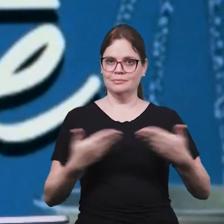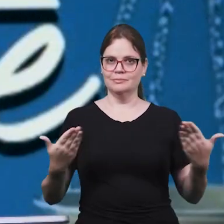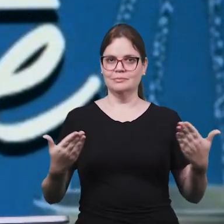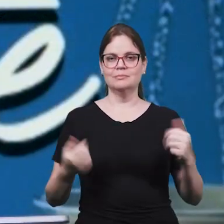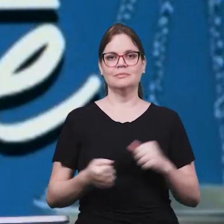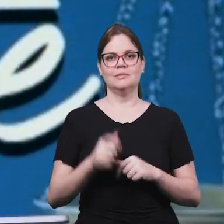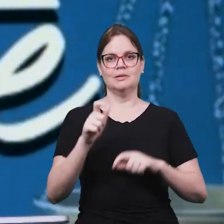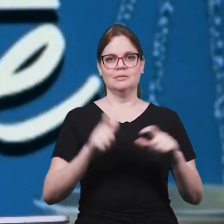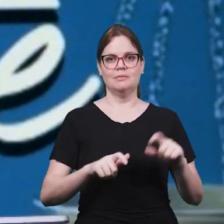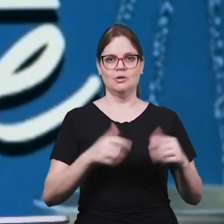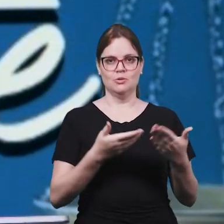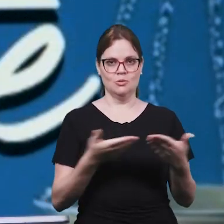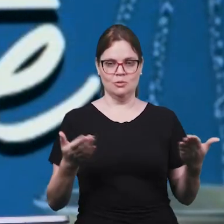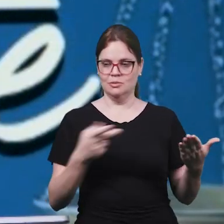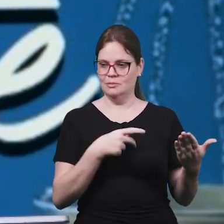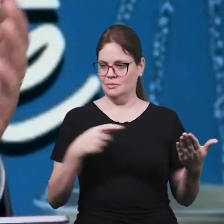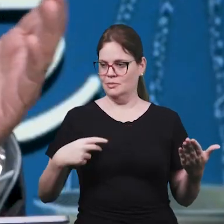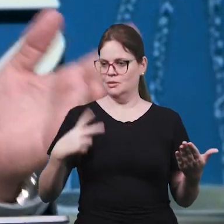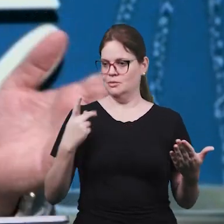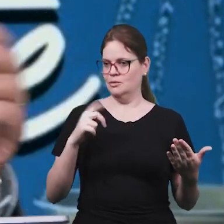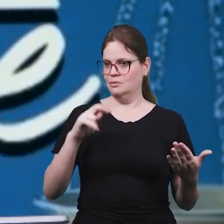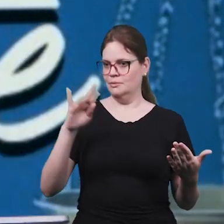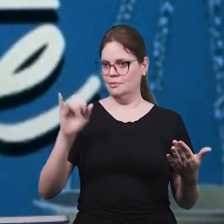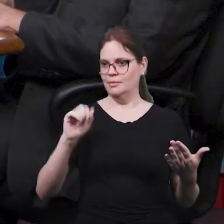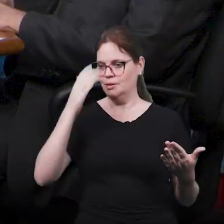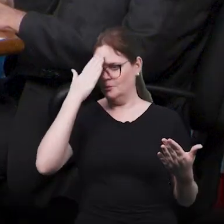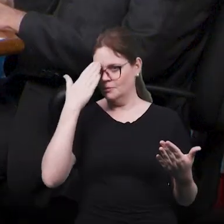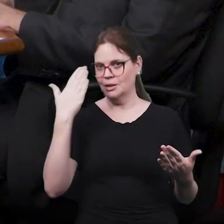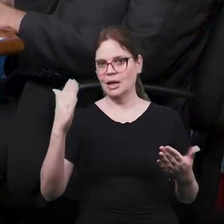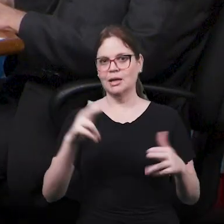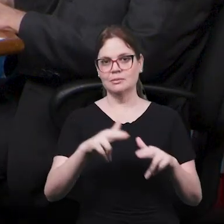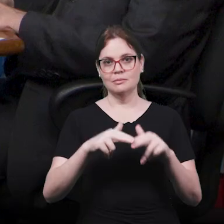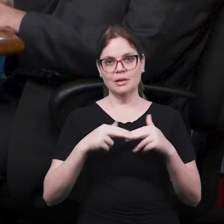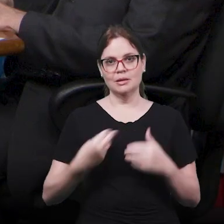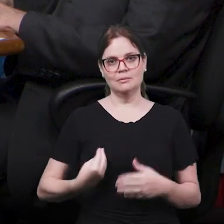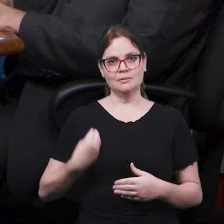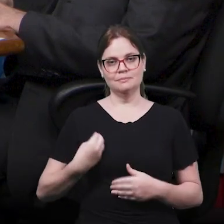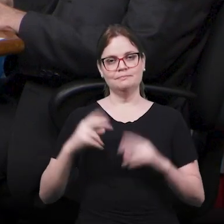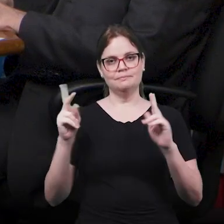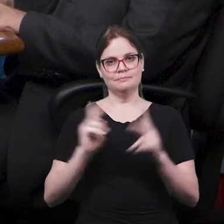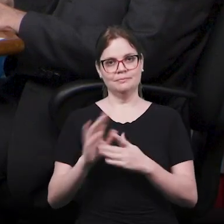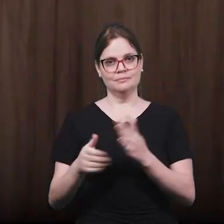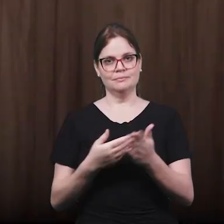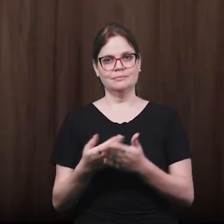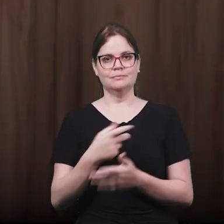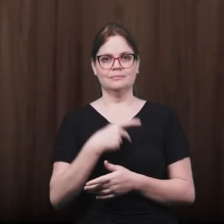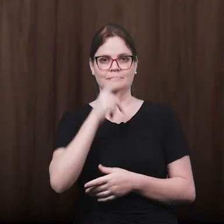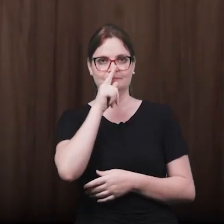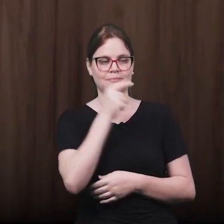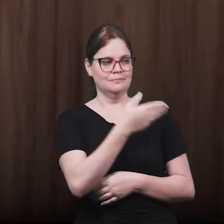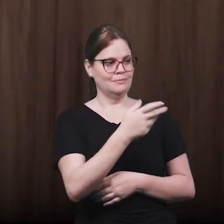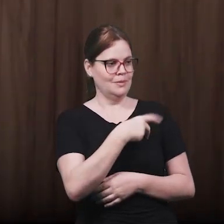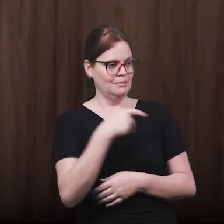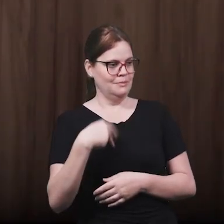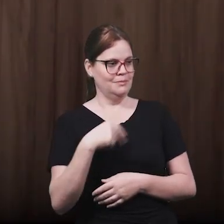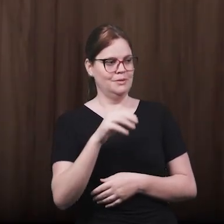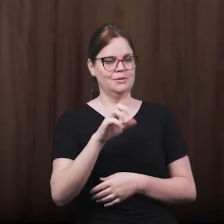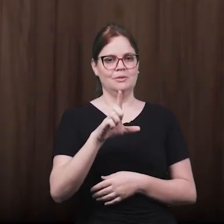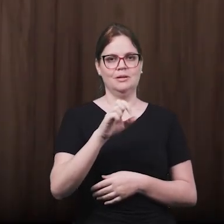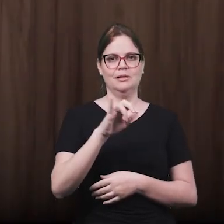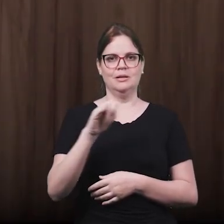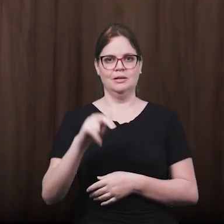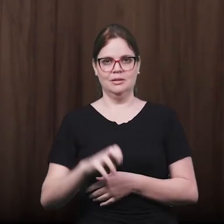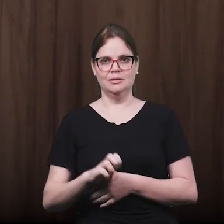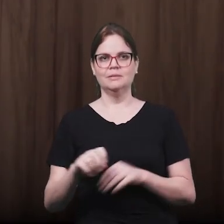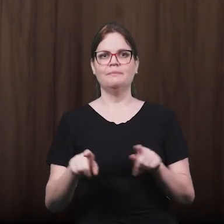nossos participantes aqui. Pastor Fernando Pita, muito obrigado pela sua participação. A paz do Senhor. Paz do Senhor, pastor Gilson. Paz do Senhor, Eliane.